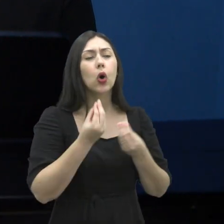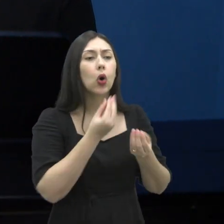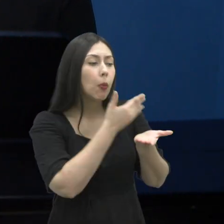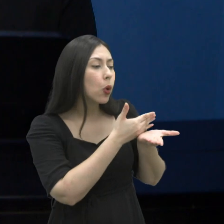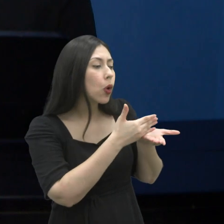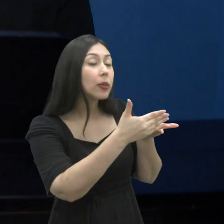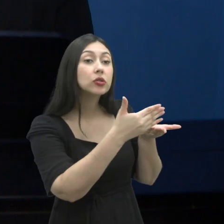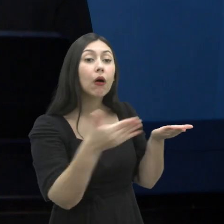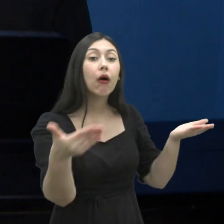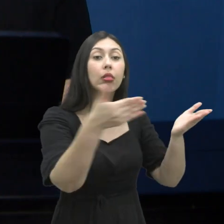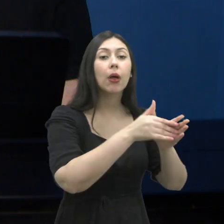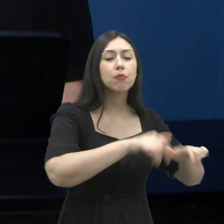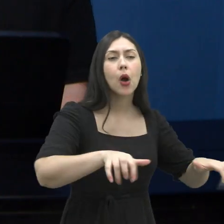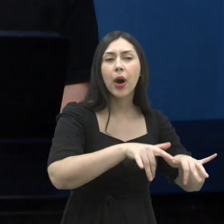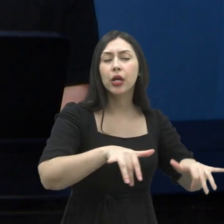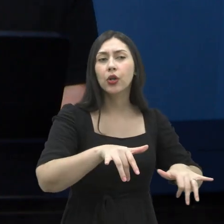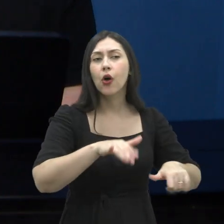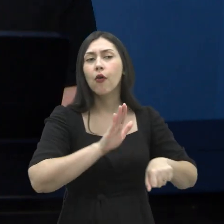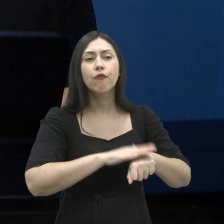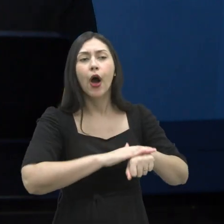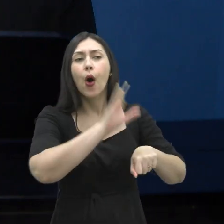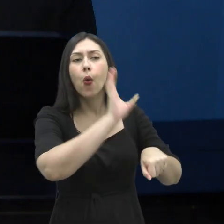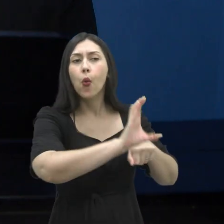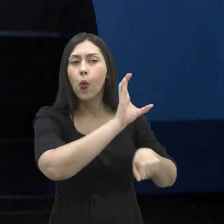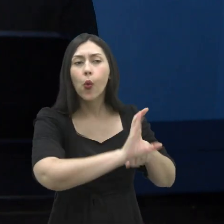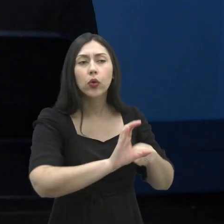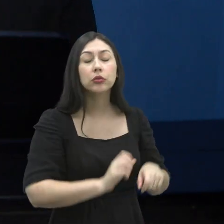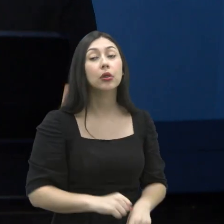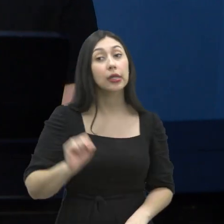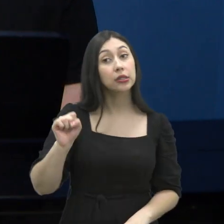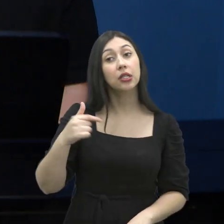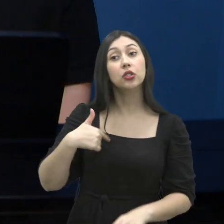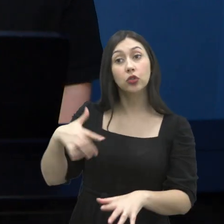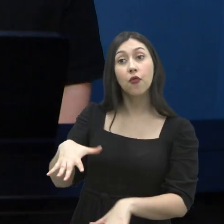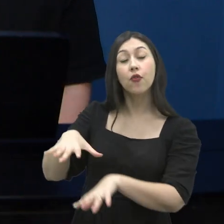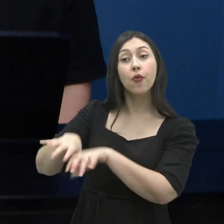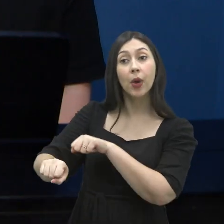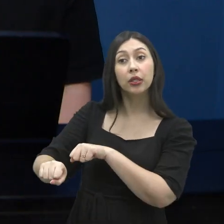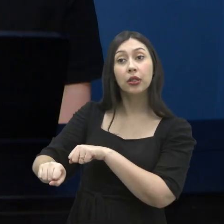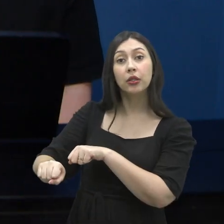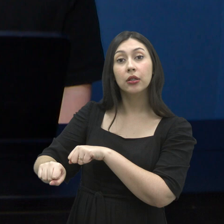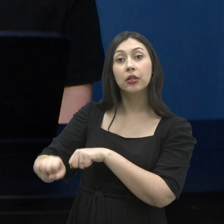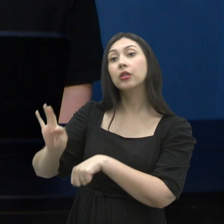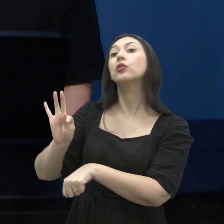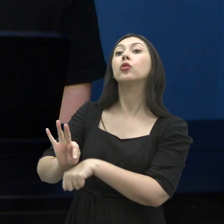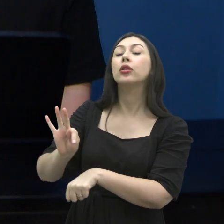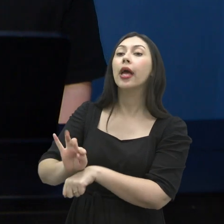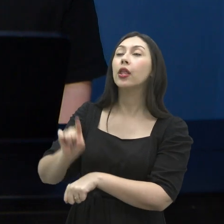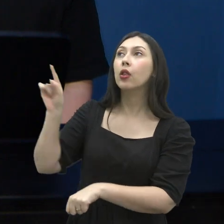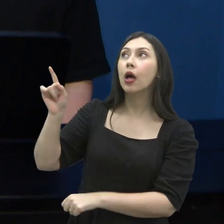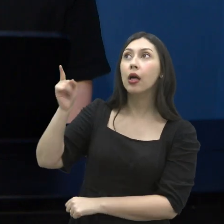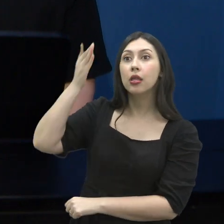até chegar na aula de canto? Você fez cursos, fez uma formação? Isso, eu sou formado em técnico lá no Conservatório de